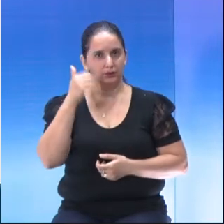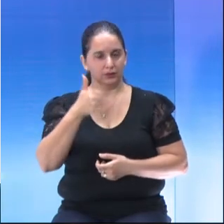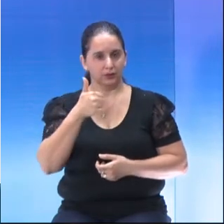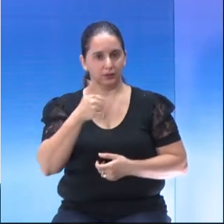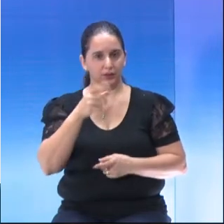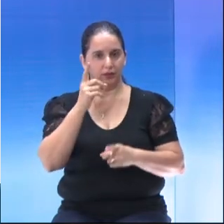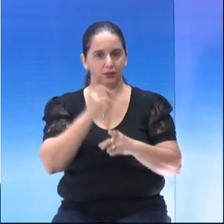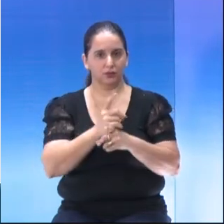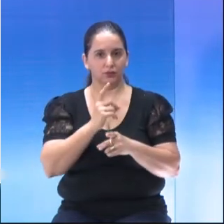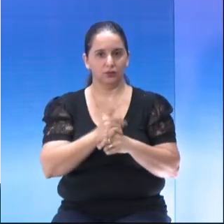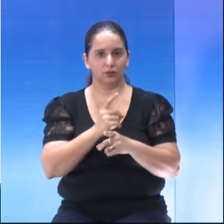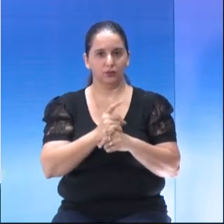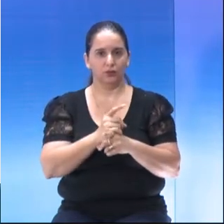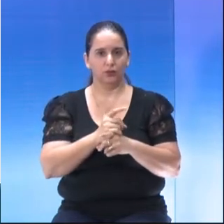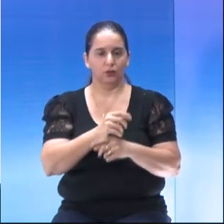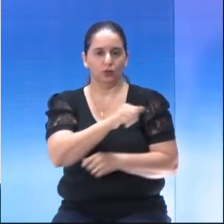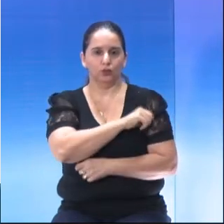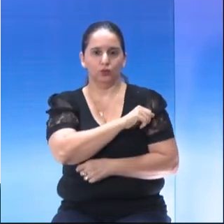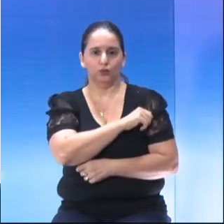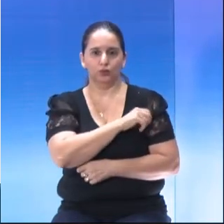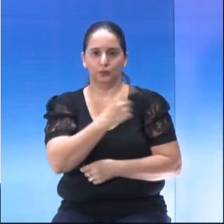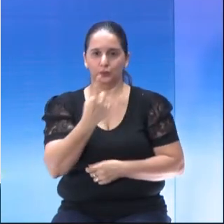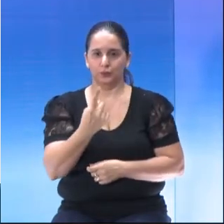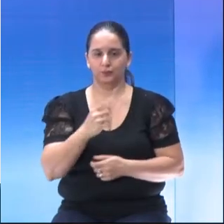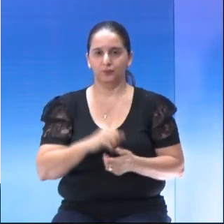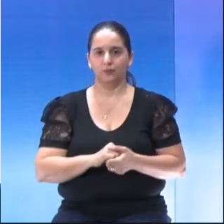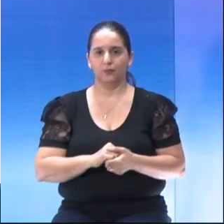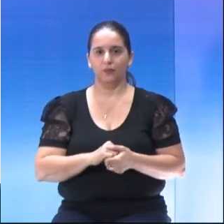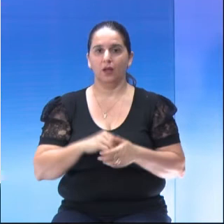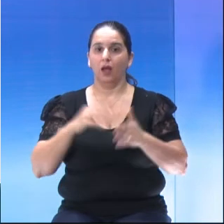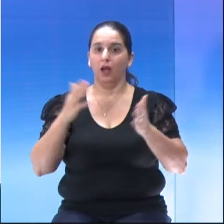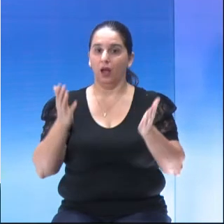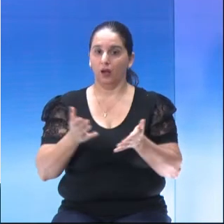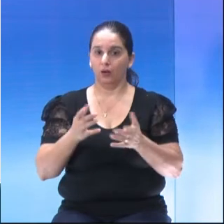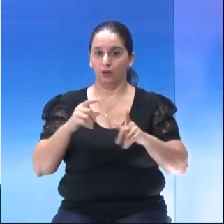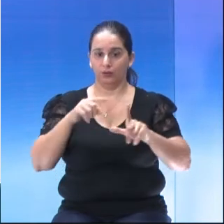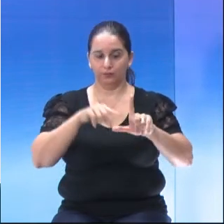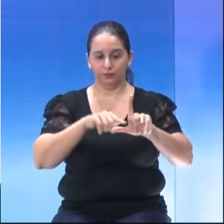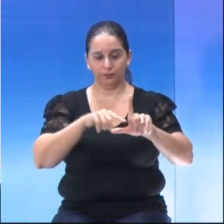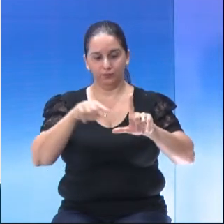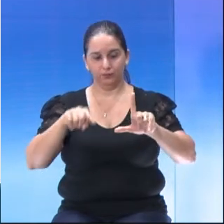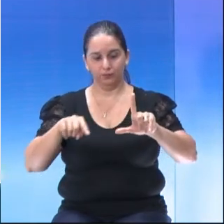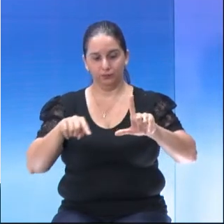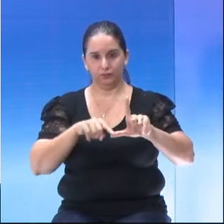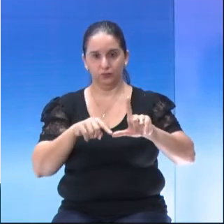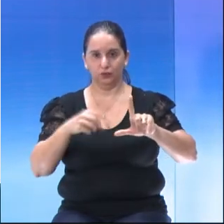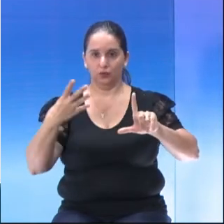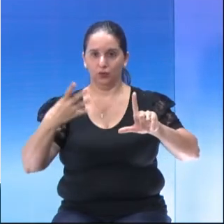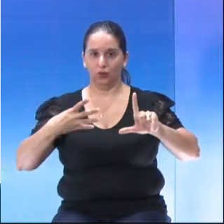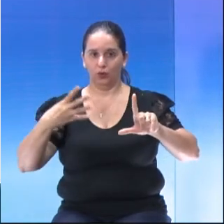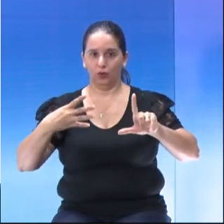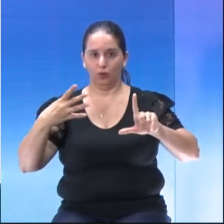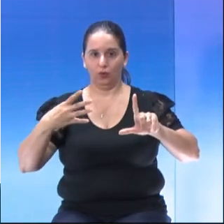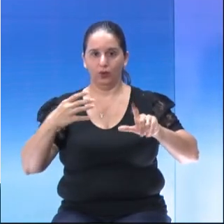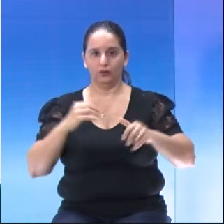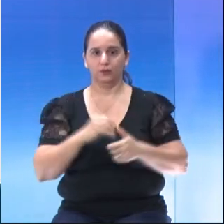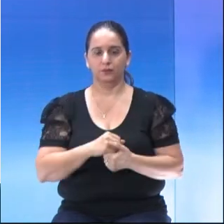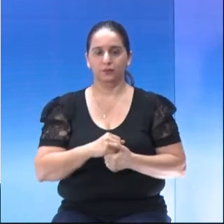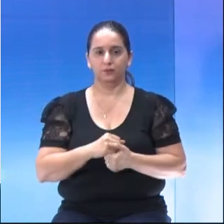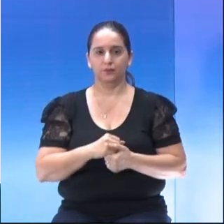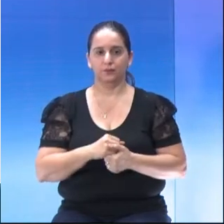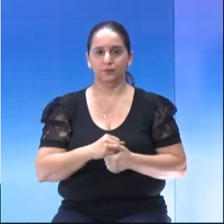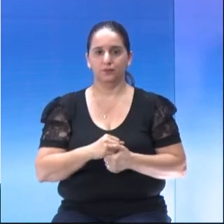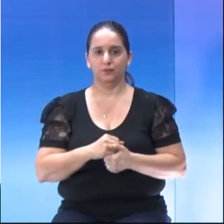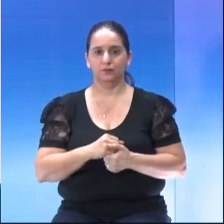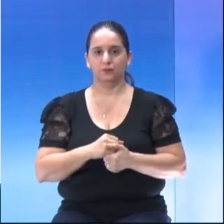Beleza? Encontramos o nosso primeiro valor. Vamos agora calcular esse outro triângulo. Vamos chamar ele de triângulo 4, né? Que é